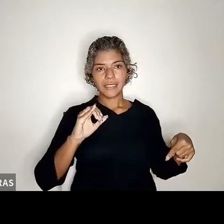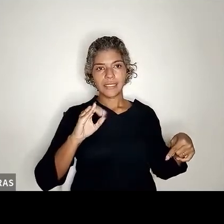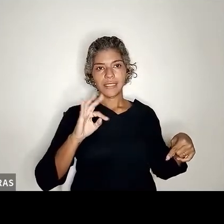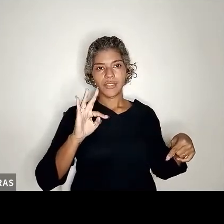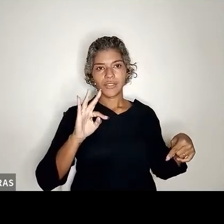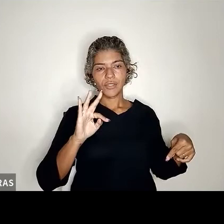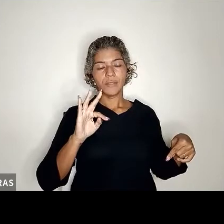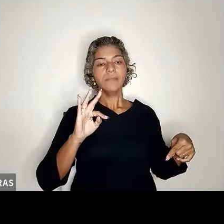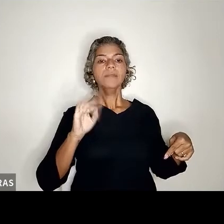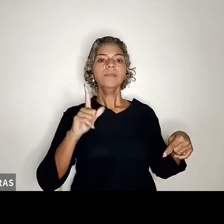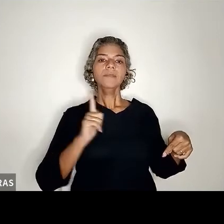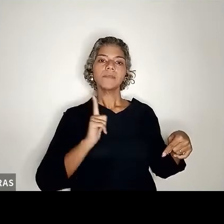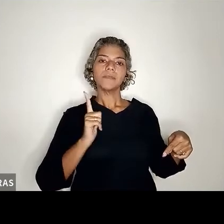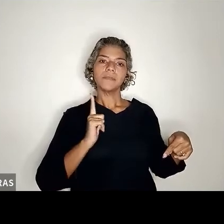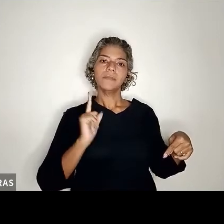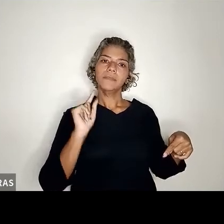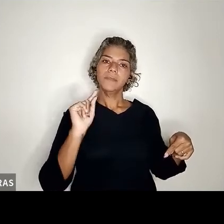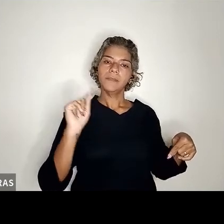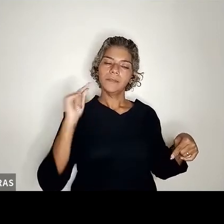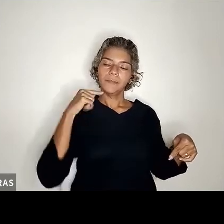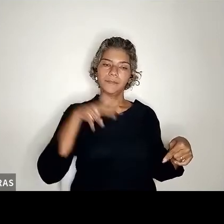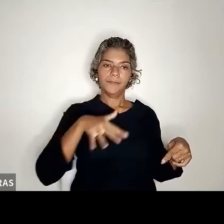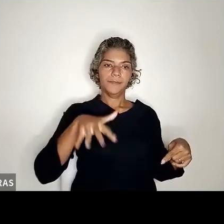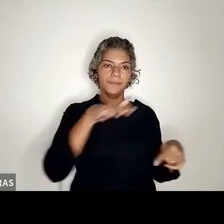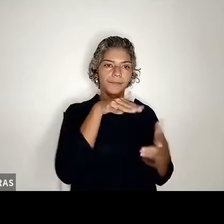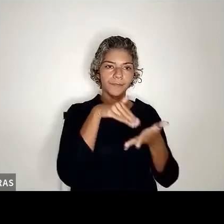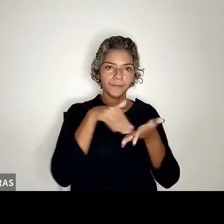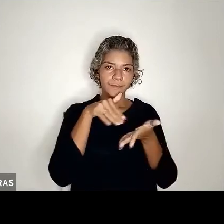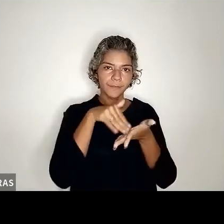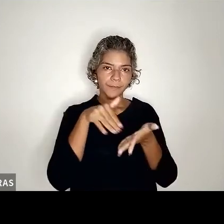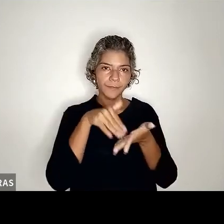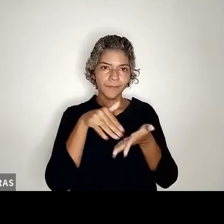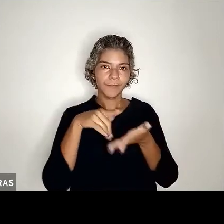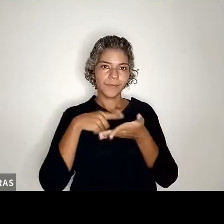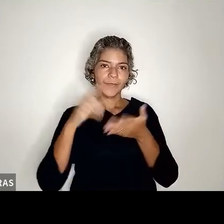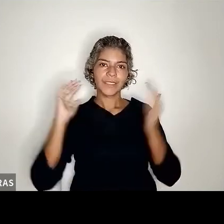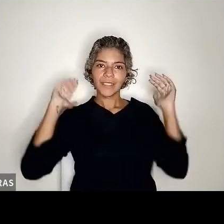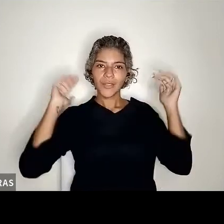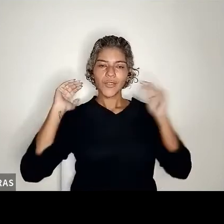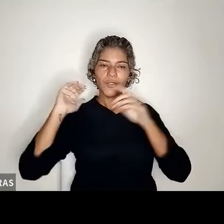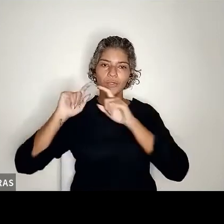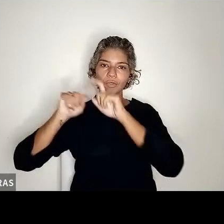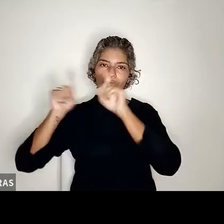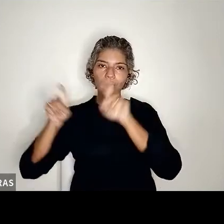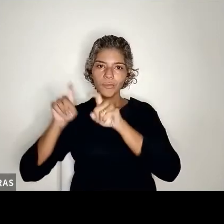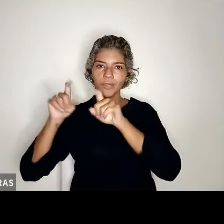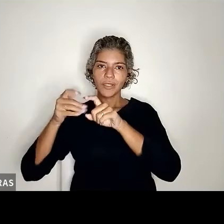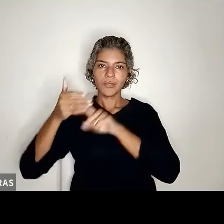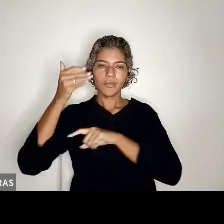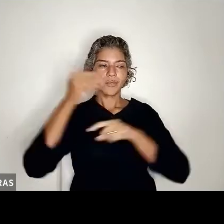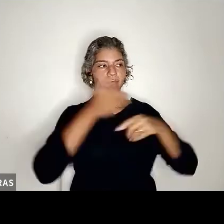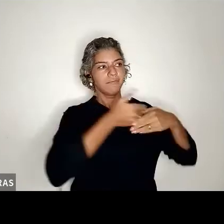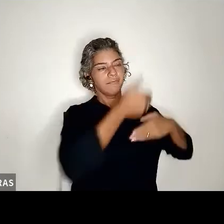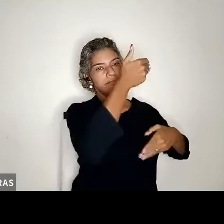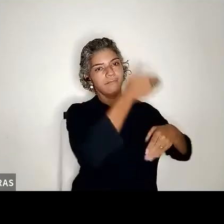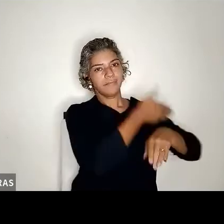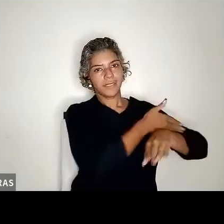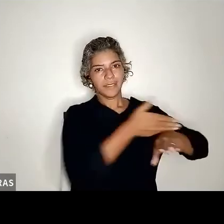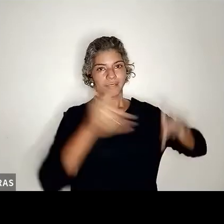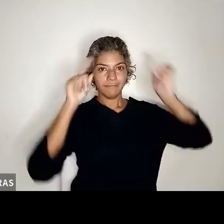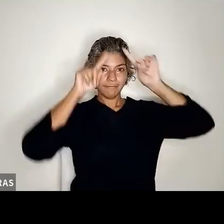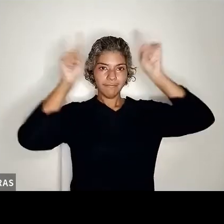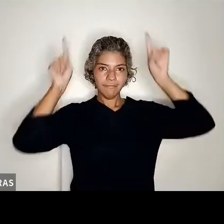de escritório, né, com monitores de computador ao fundo, uma parede branca e um portal azul.